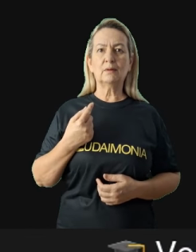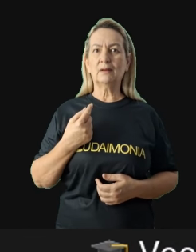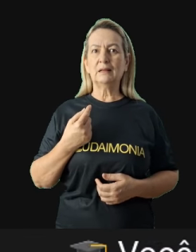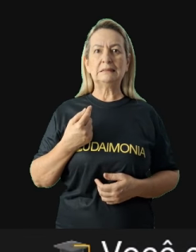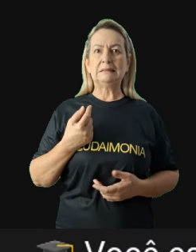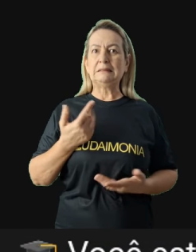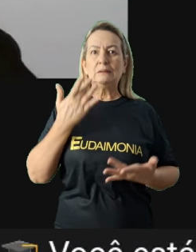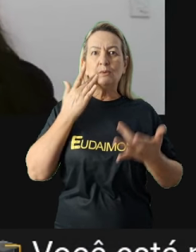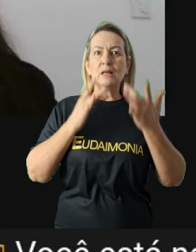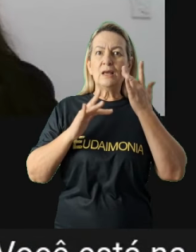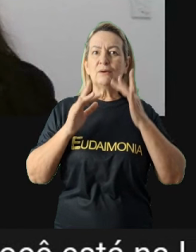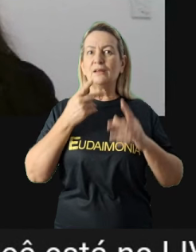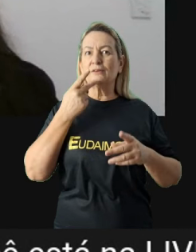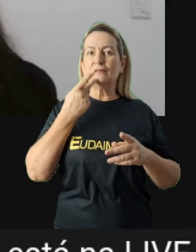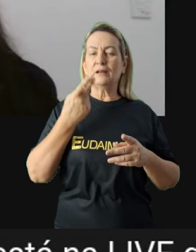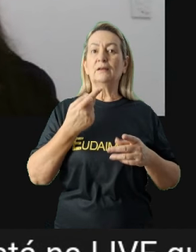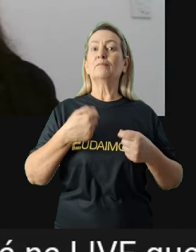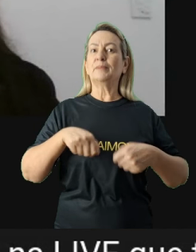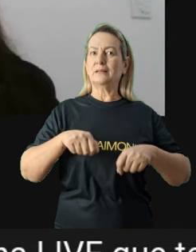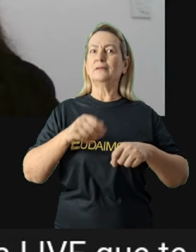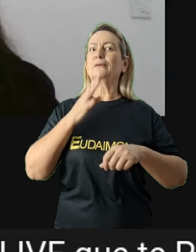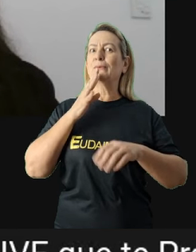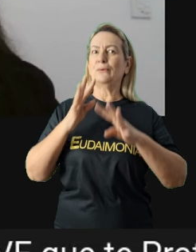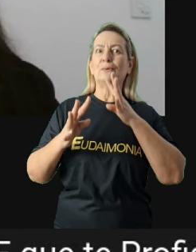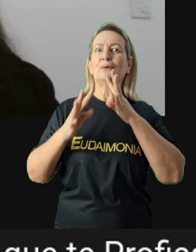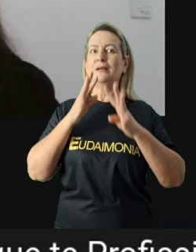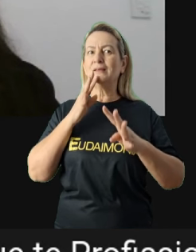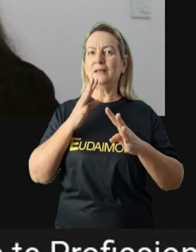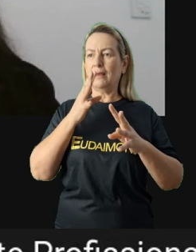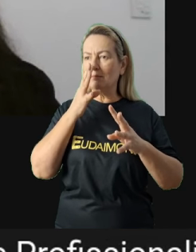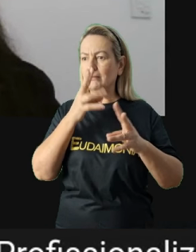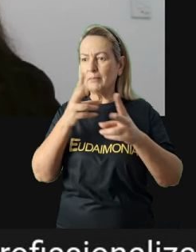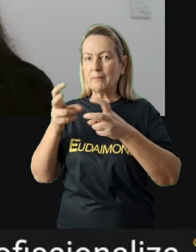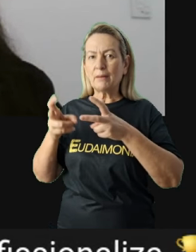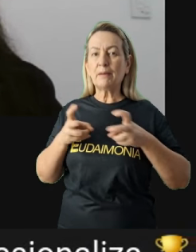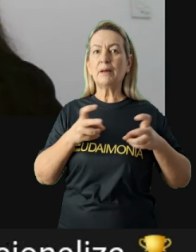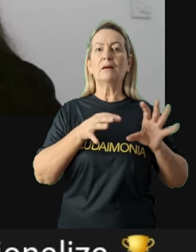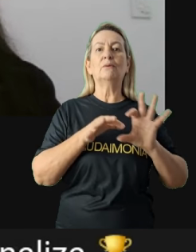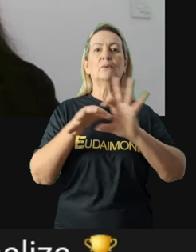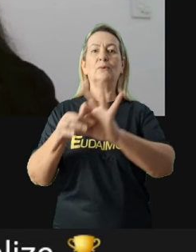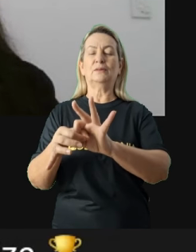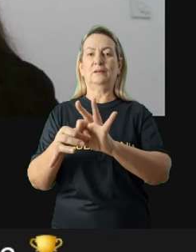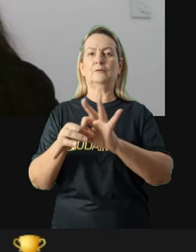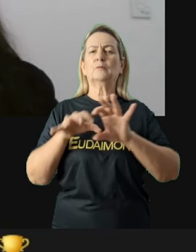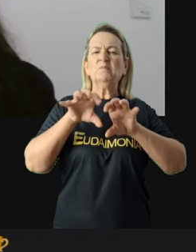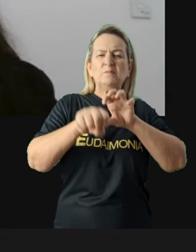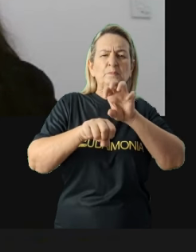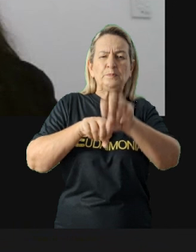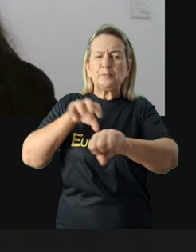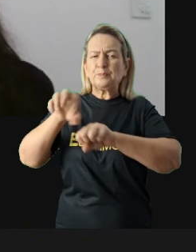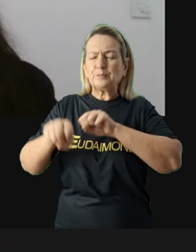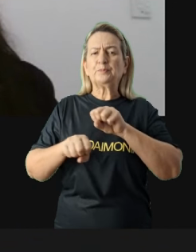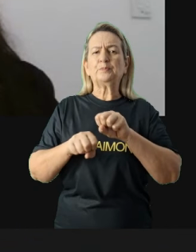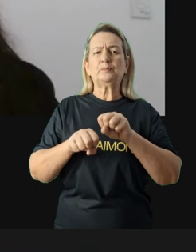fica completamente desligado, desantenado, né? Então, a gente tem que estar conectado à nossa